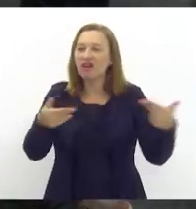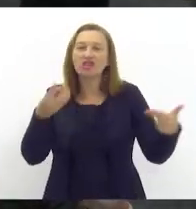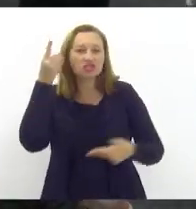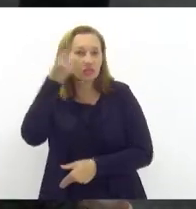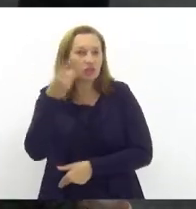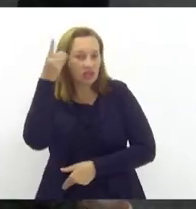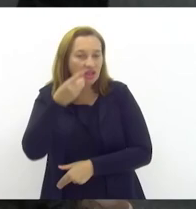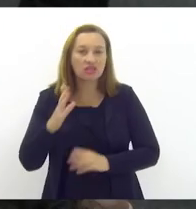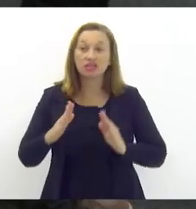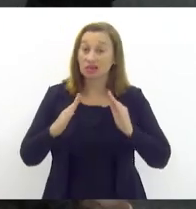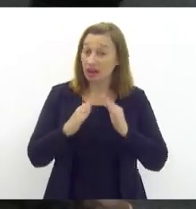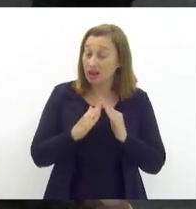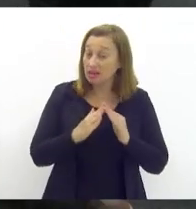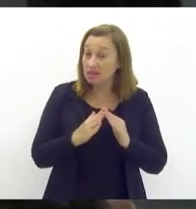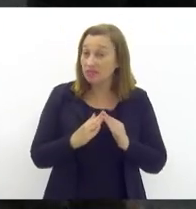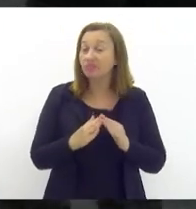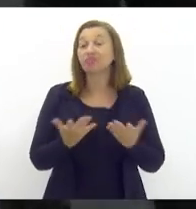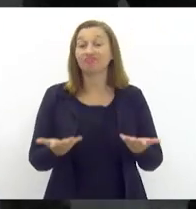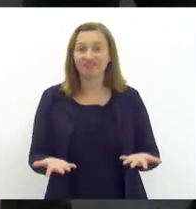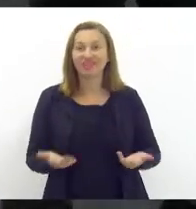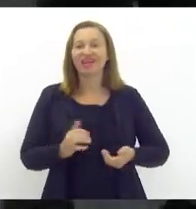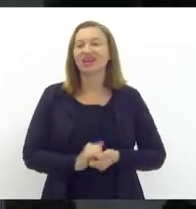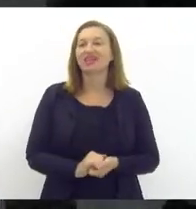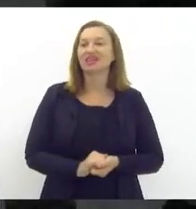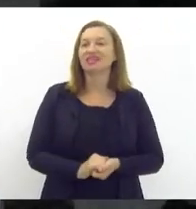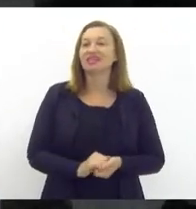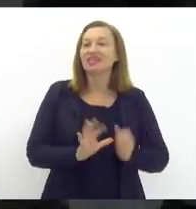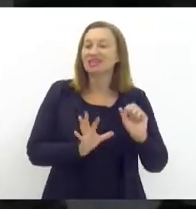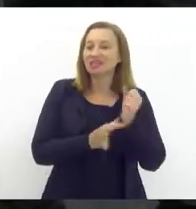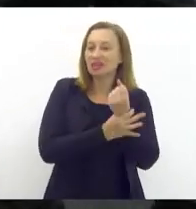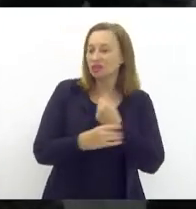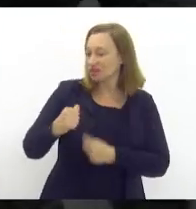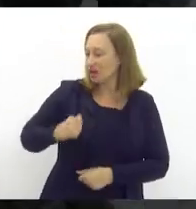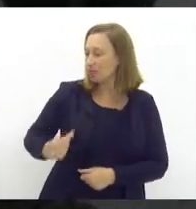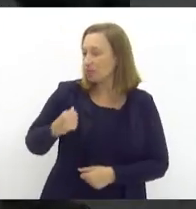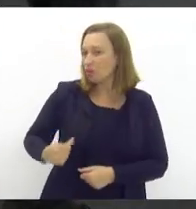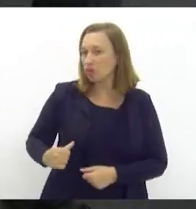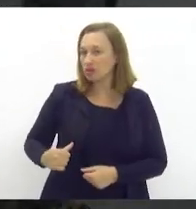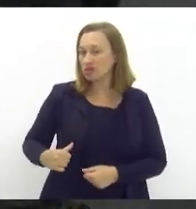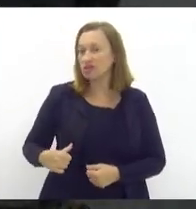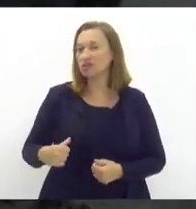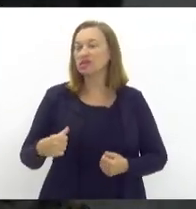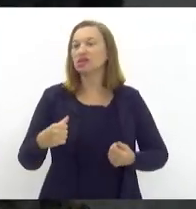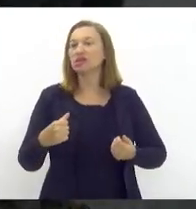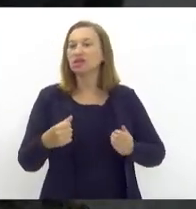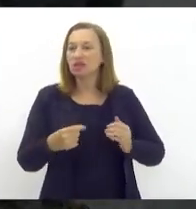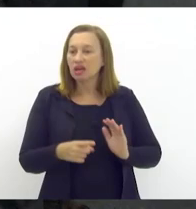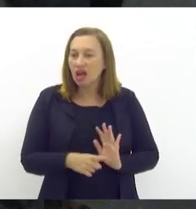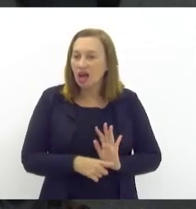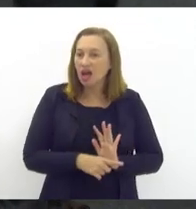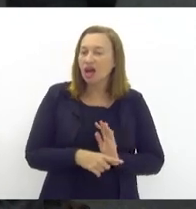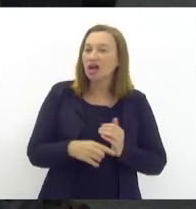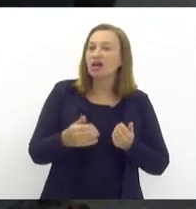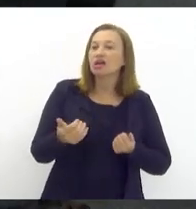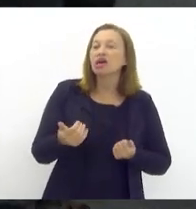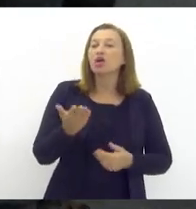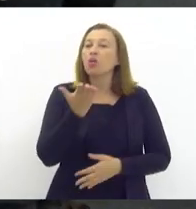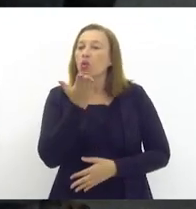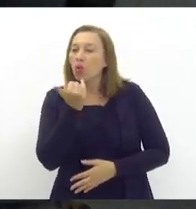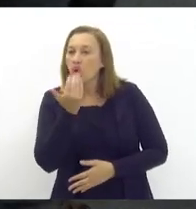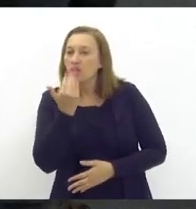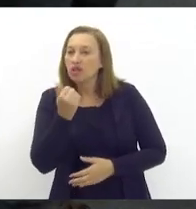e deputadas dessa casa, inclusive garantindo as bolsas auxílios, a bolsa a permanência, a bolsa